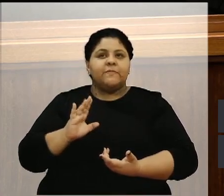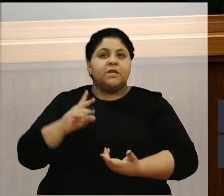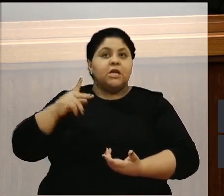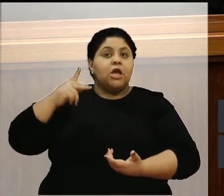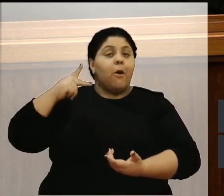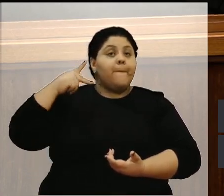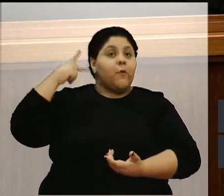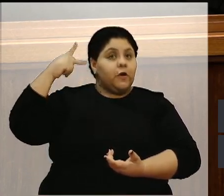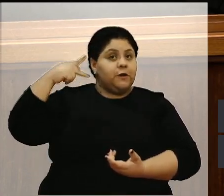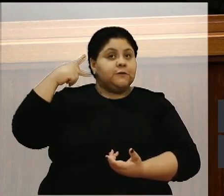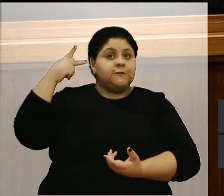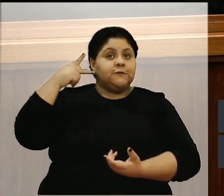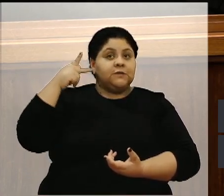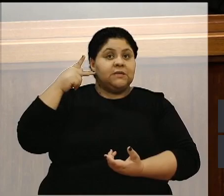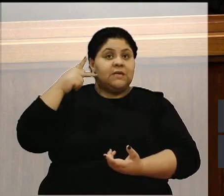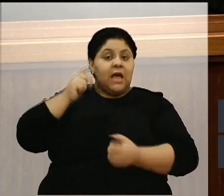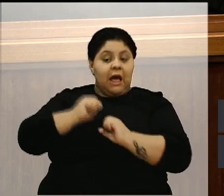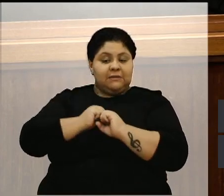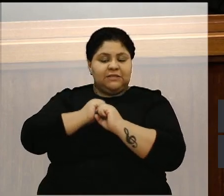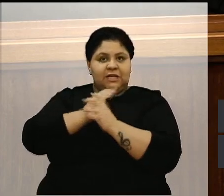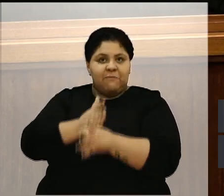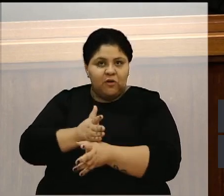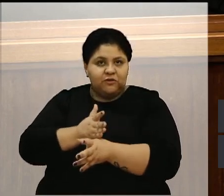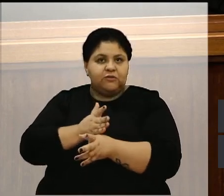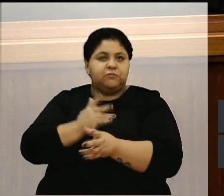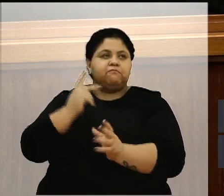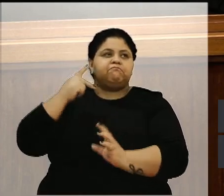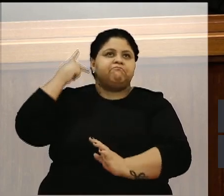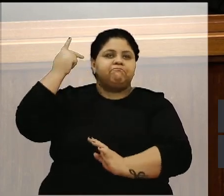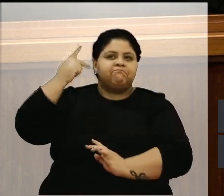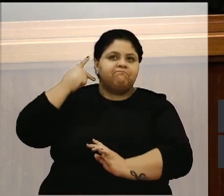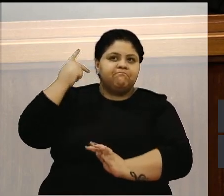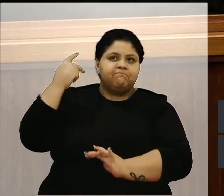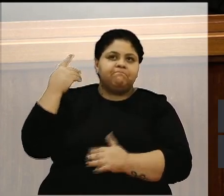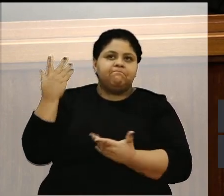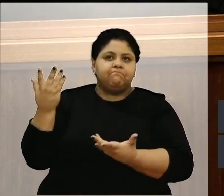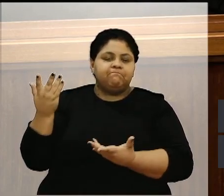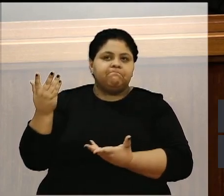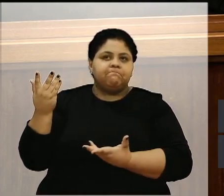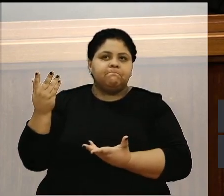politicamente as ações, politicamente